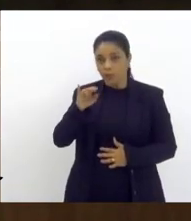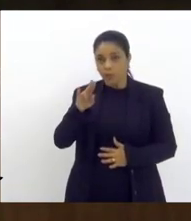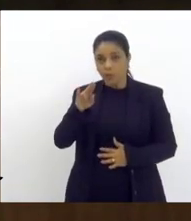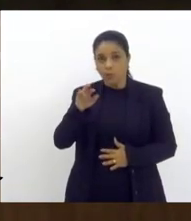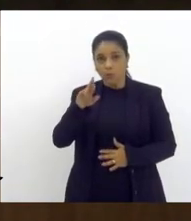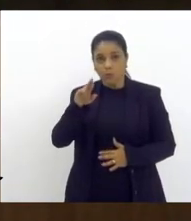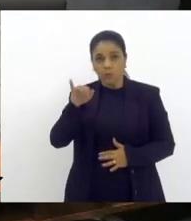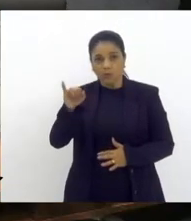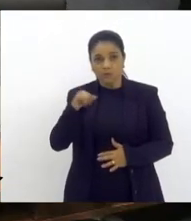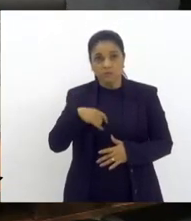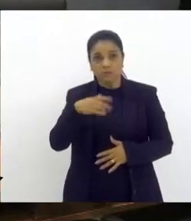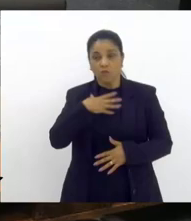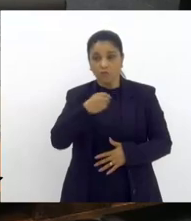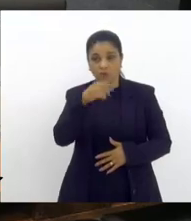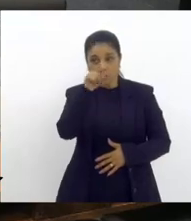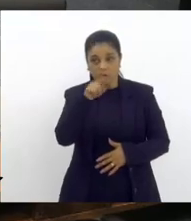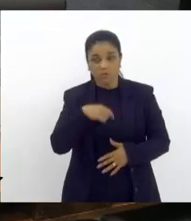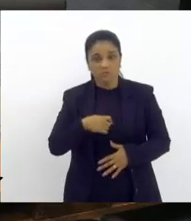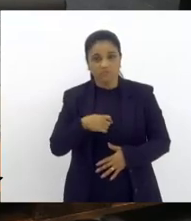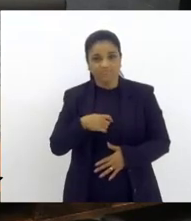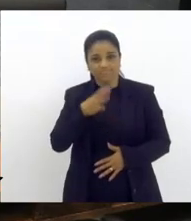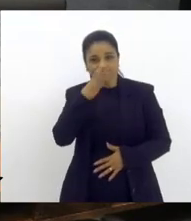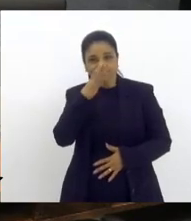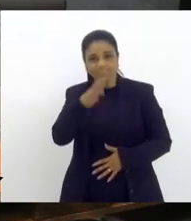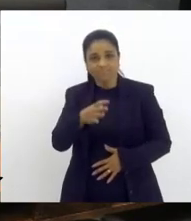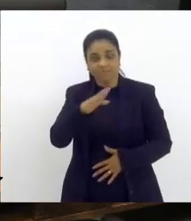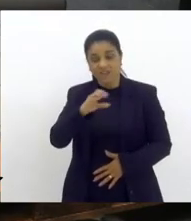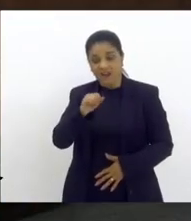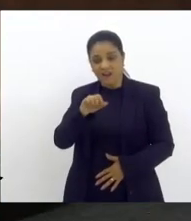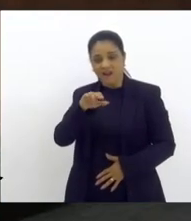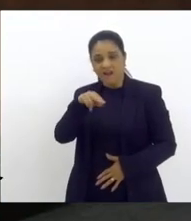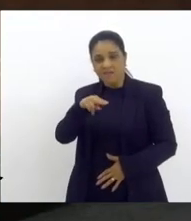chamando teu filho ouvindo alguém te chamando de canalha